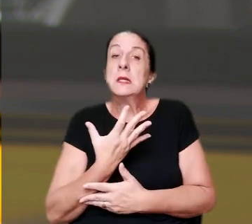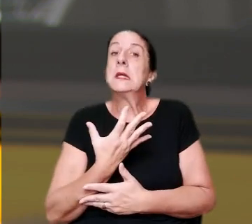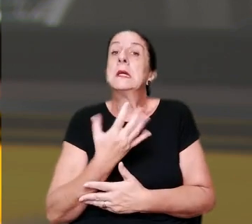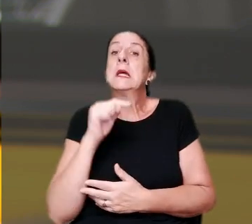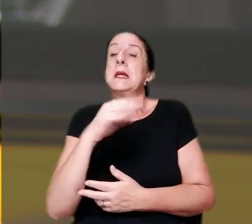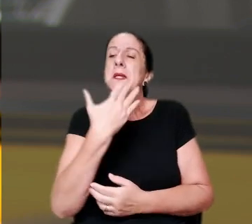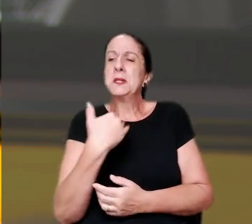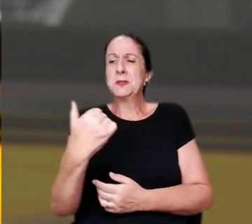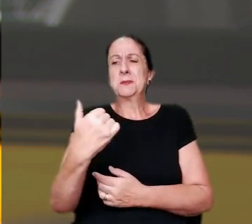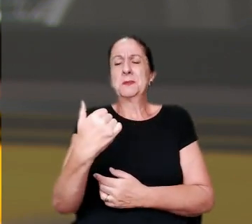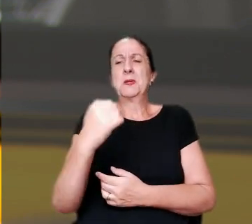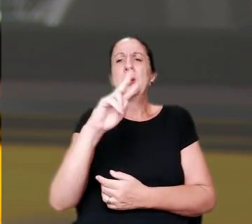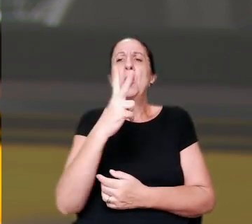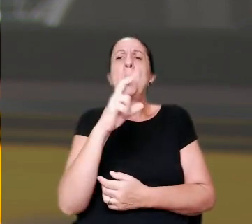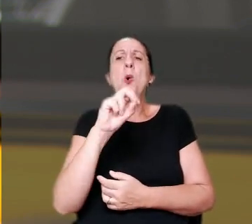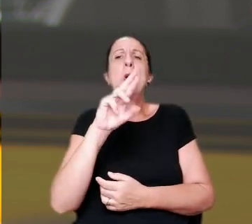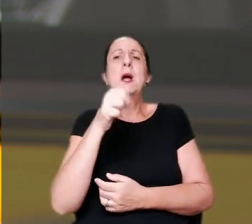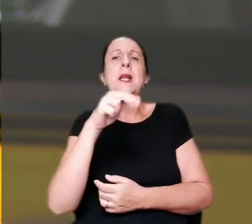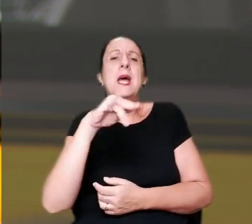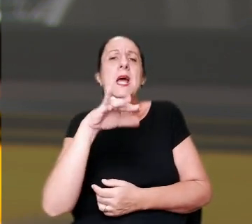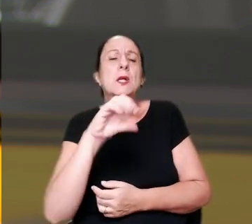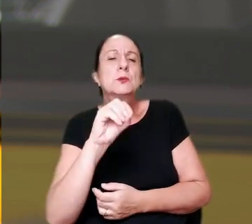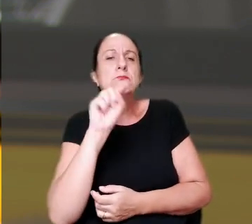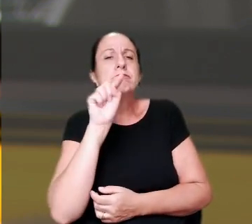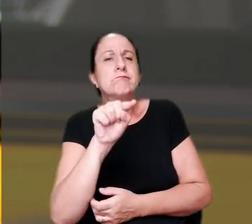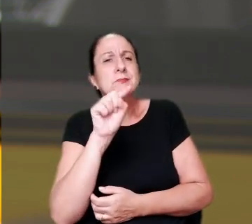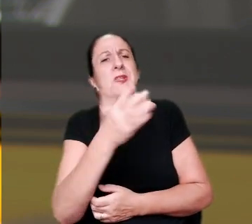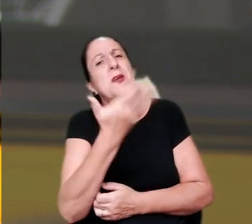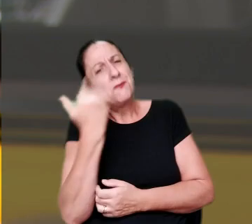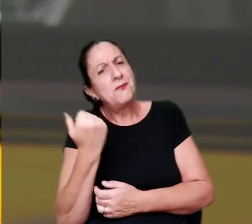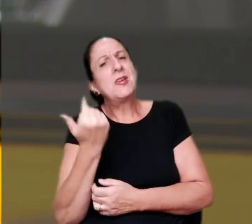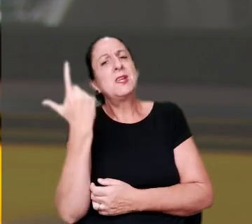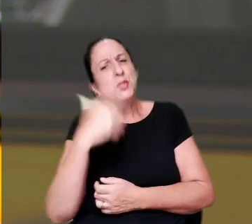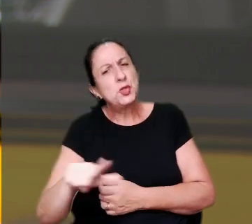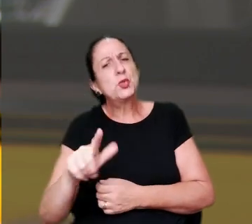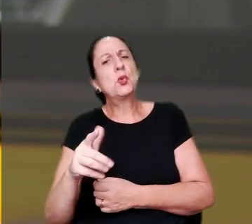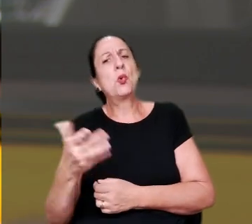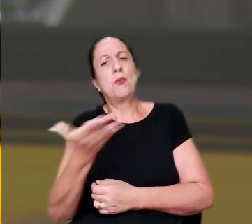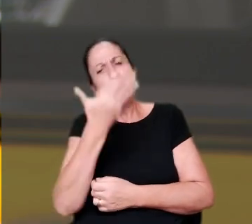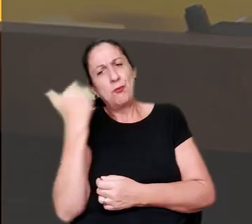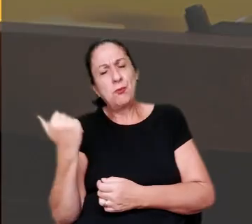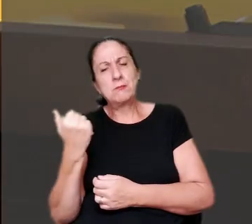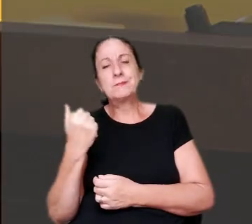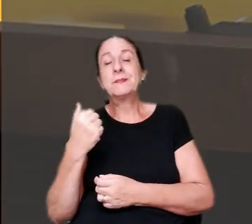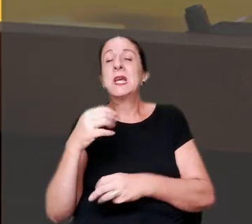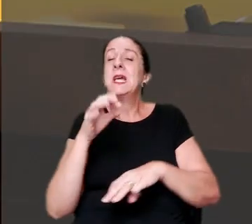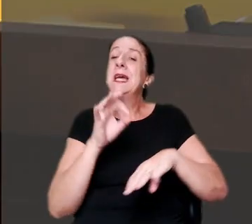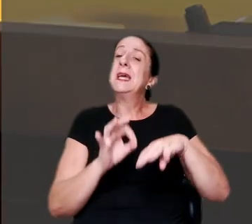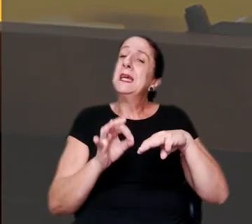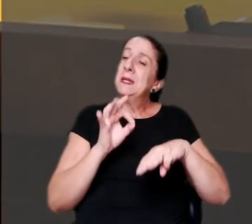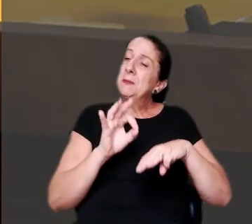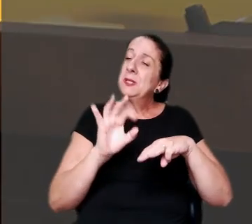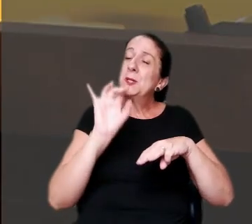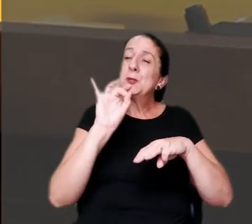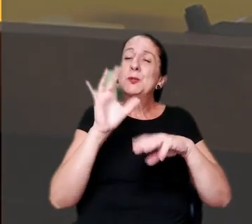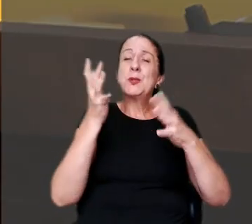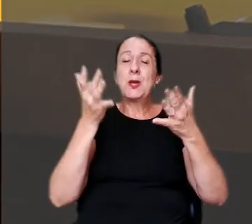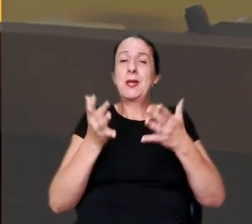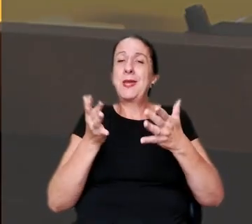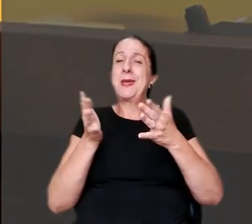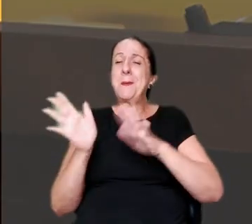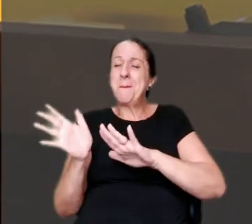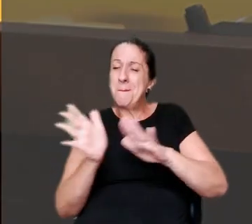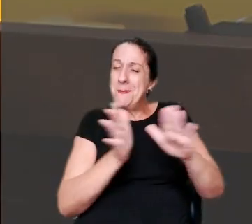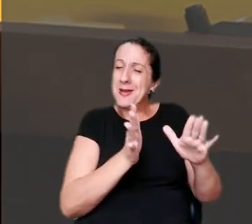bem, aí ele me chamou e disse, Horácio, você vem de novo para cá. Eu disse, ministro, eu só quero